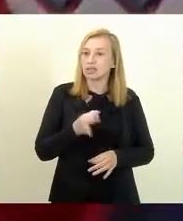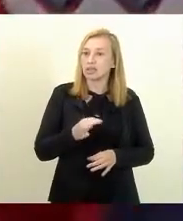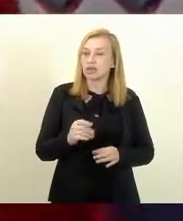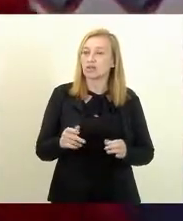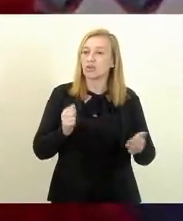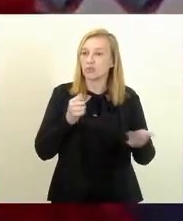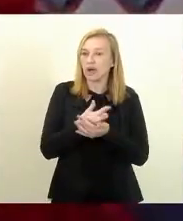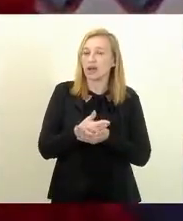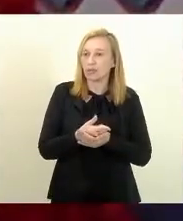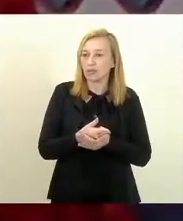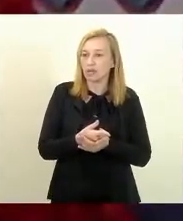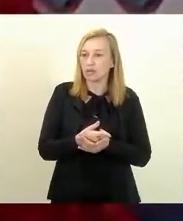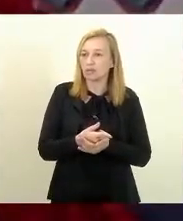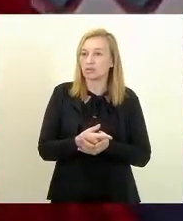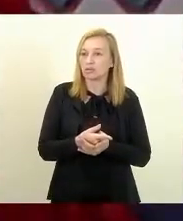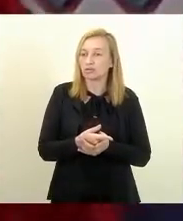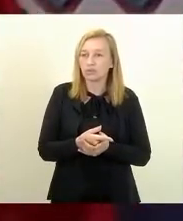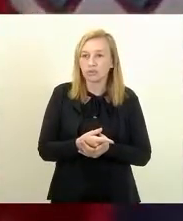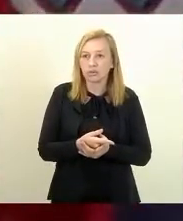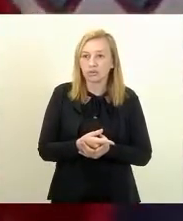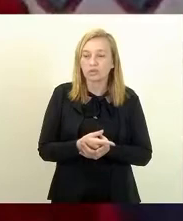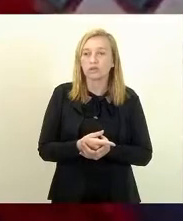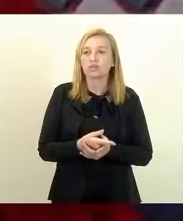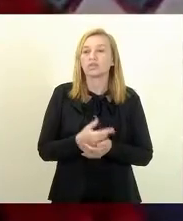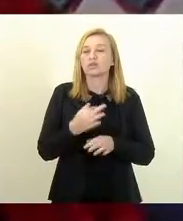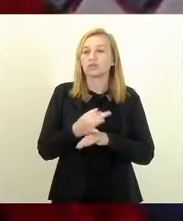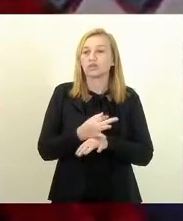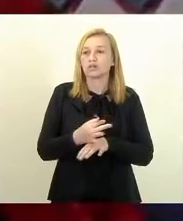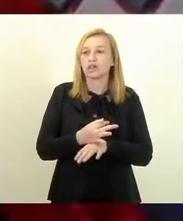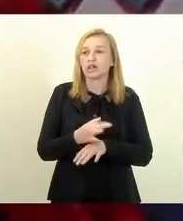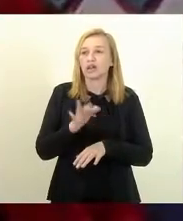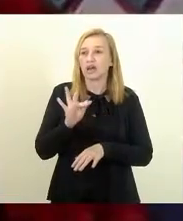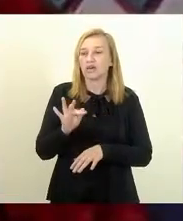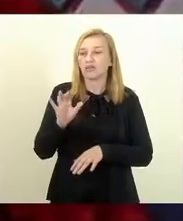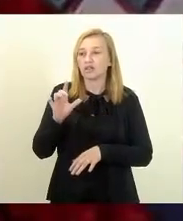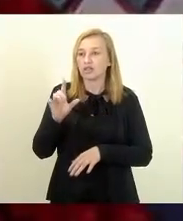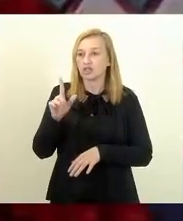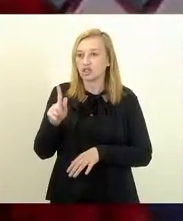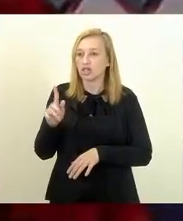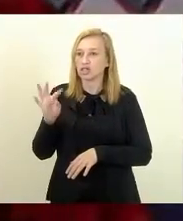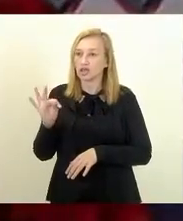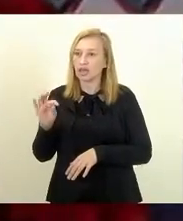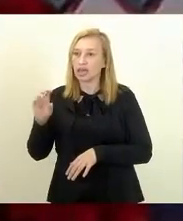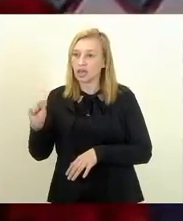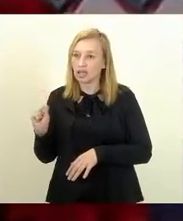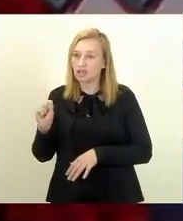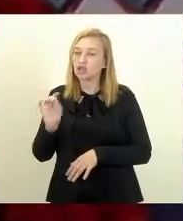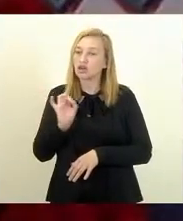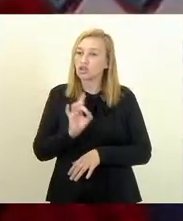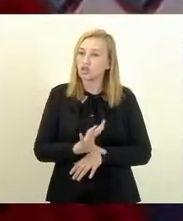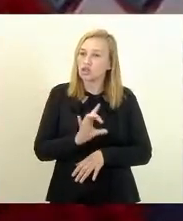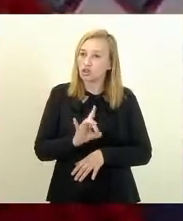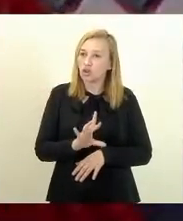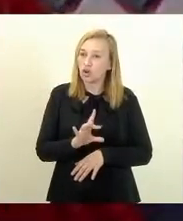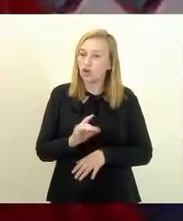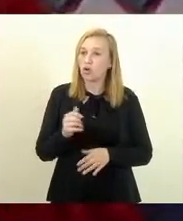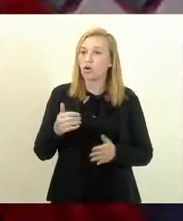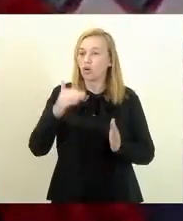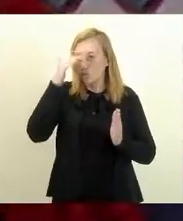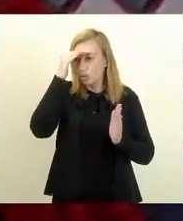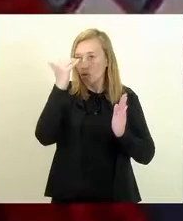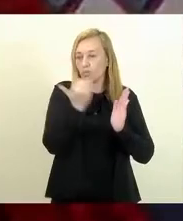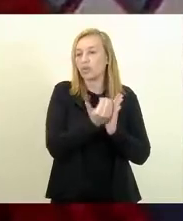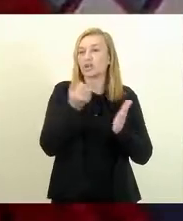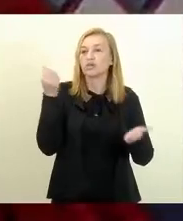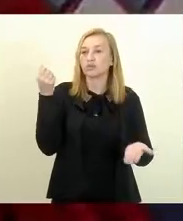pagamento do 13º, férias e FGTS. Só sendo considerado cumprido o contrato firmado